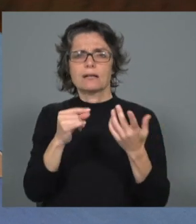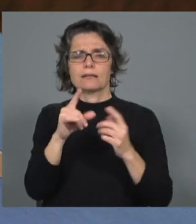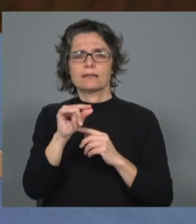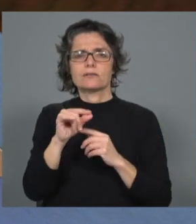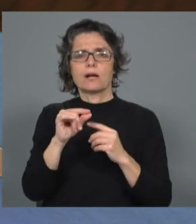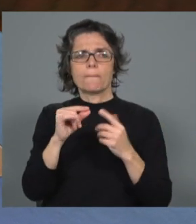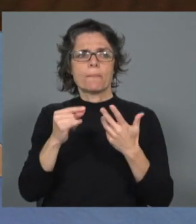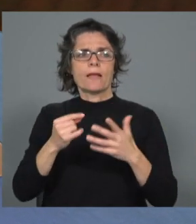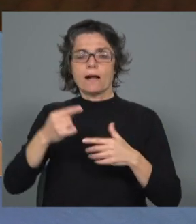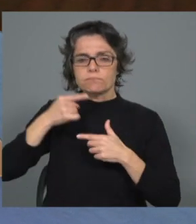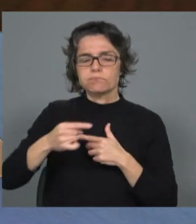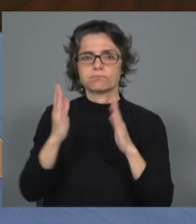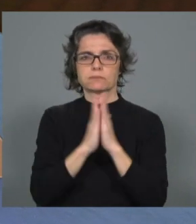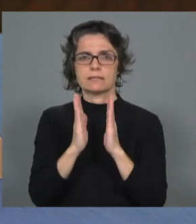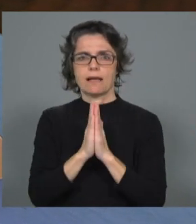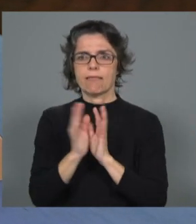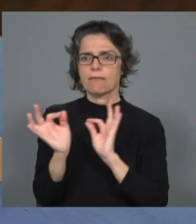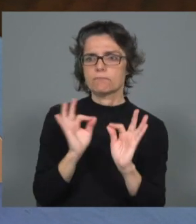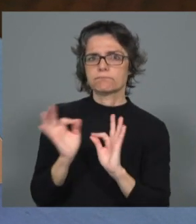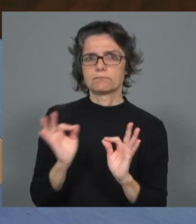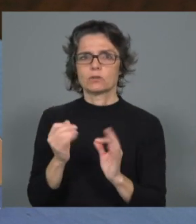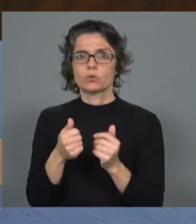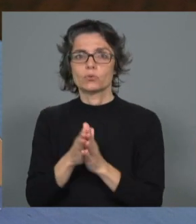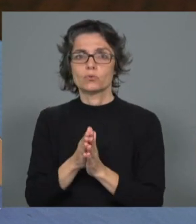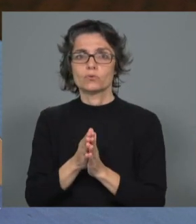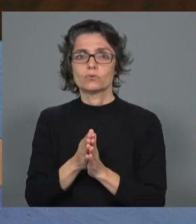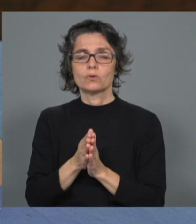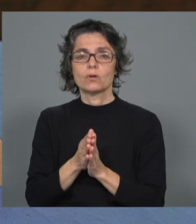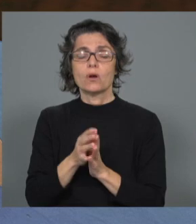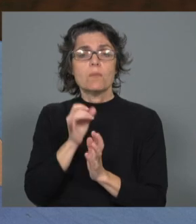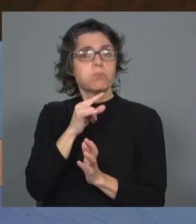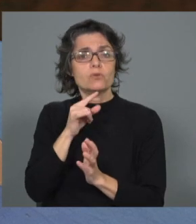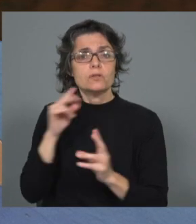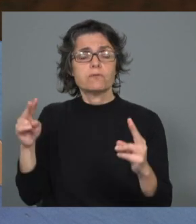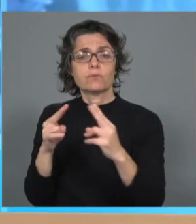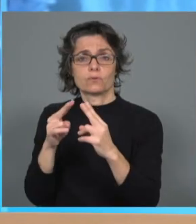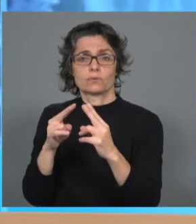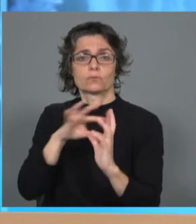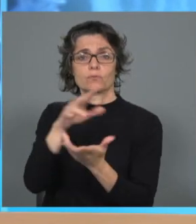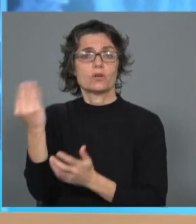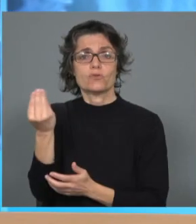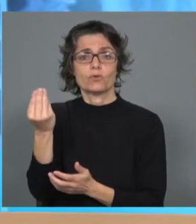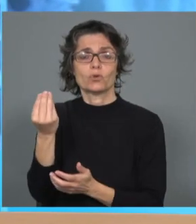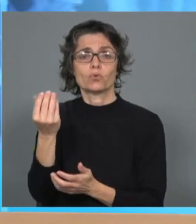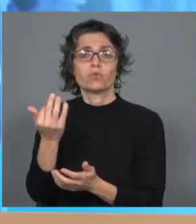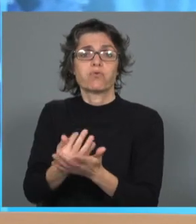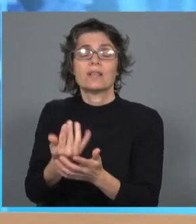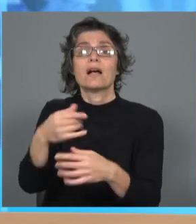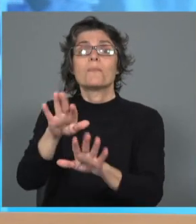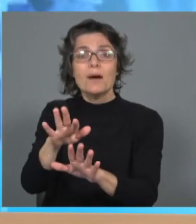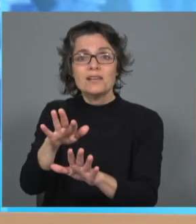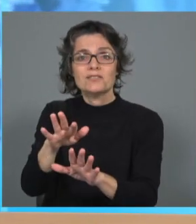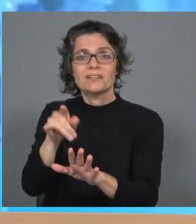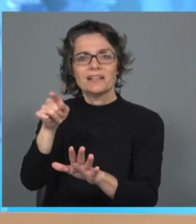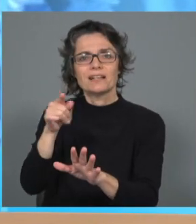da Semana Santa e de todo o caminho até lá, possivelmente não estarão na jornada. Possivelmente não